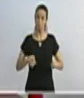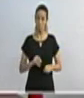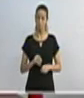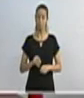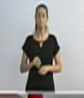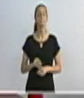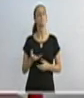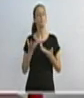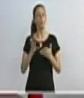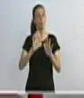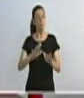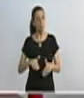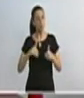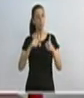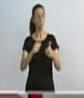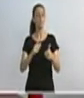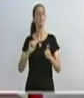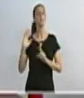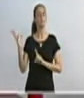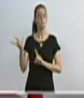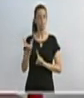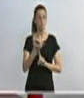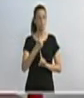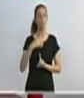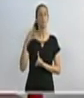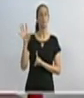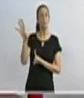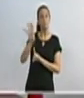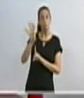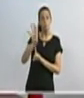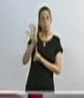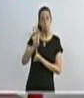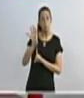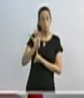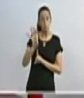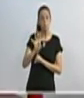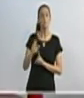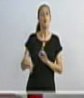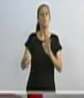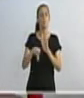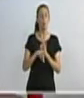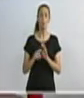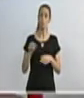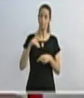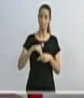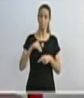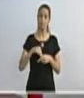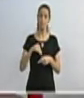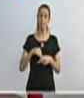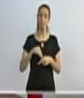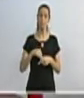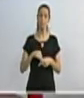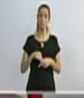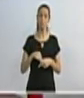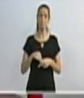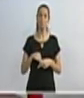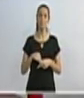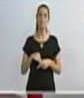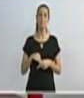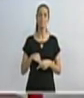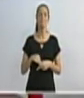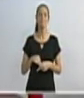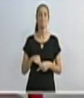a melhoria na qualidade de sinal da telefonia móvel do município de Blumenau. Este debate